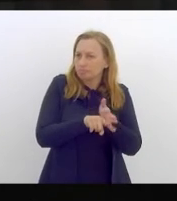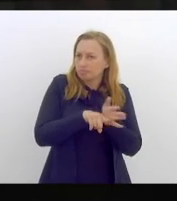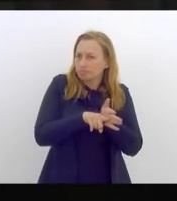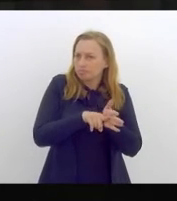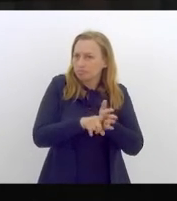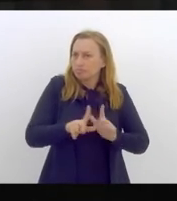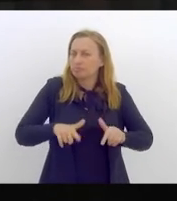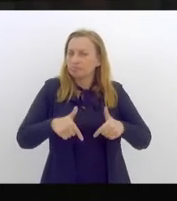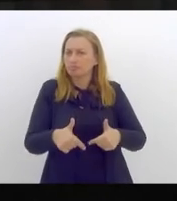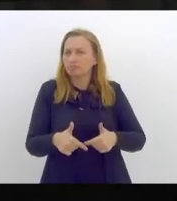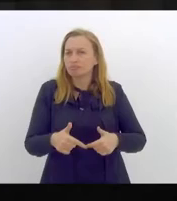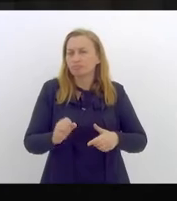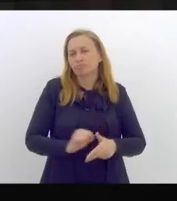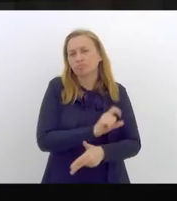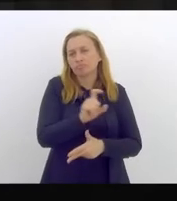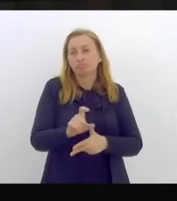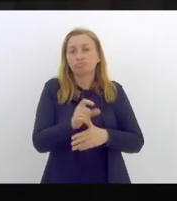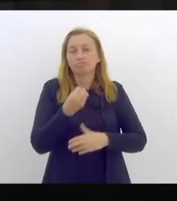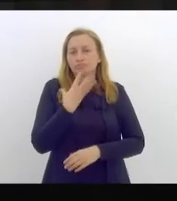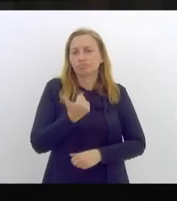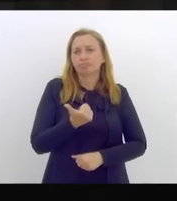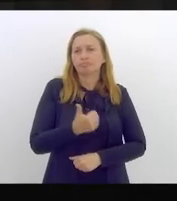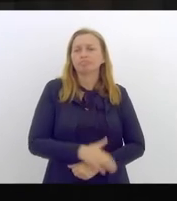das ações do Executivo. Pois bem,